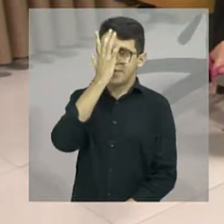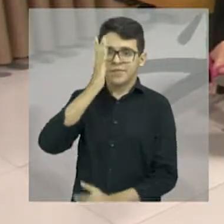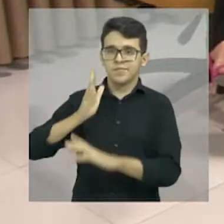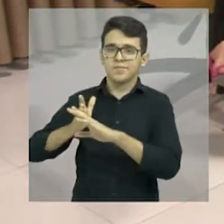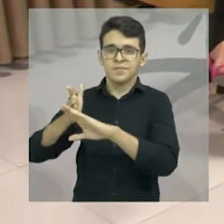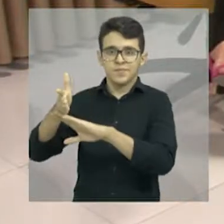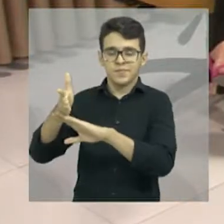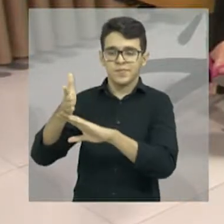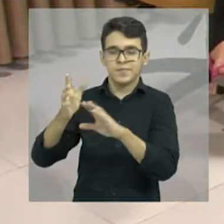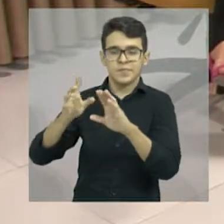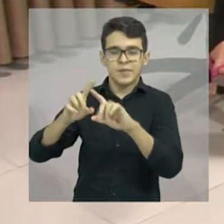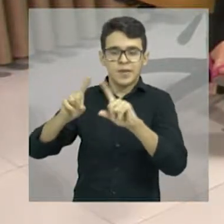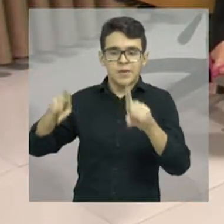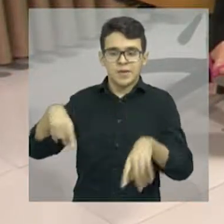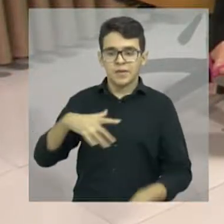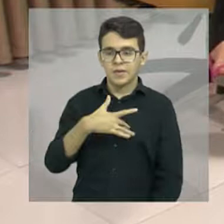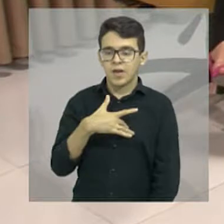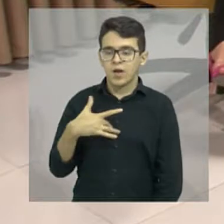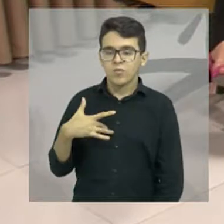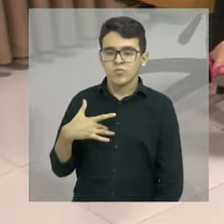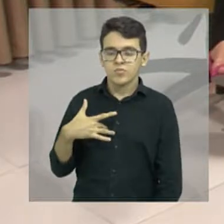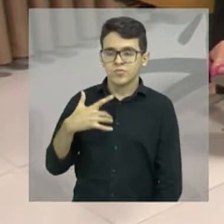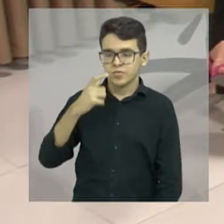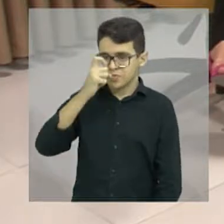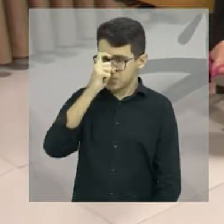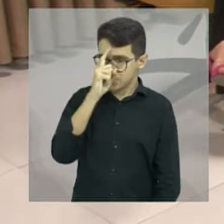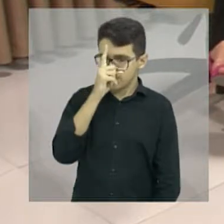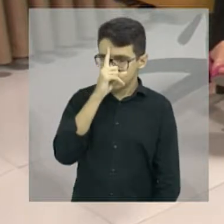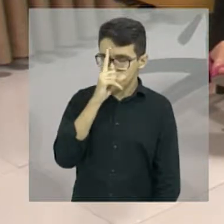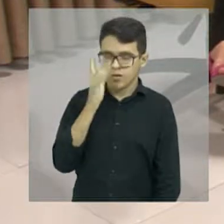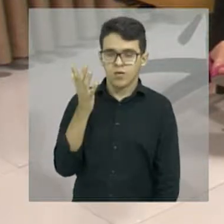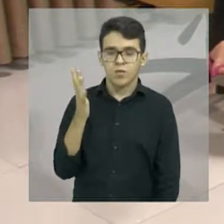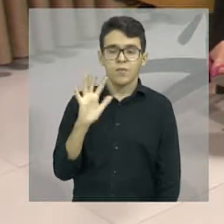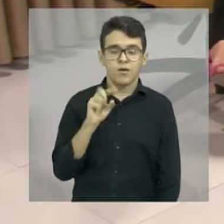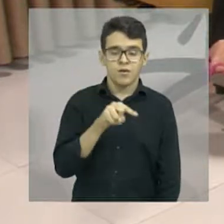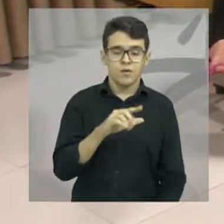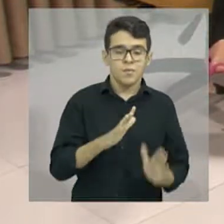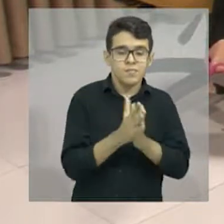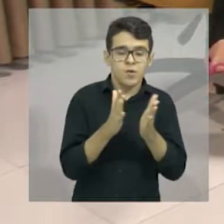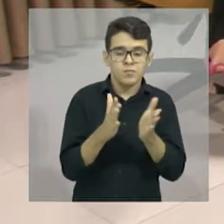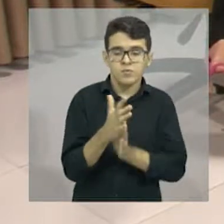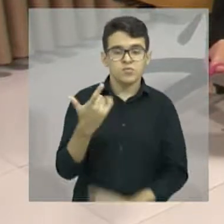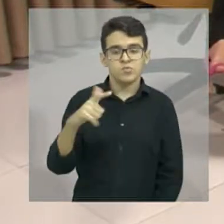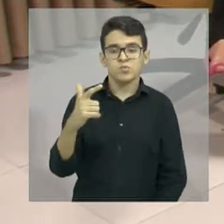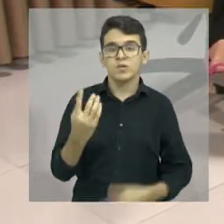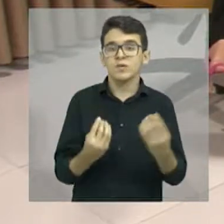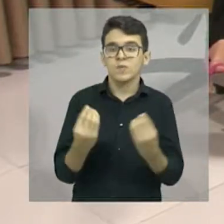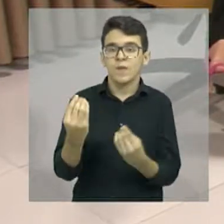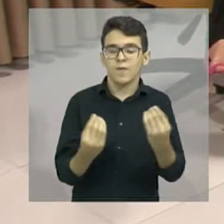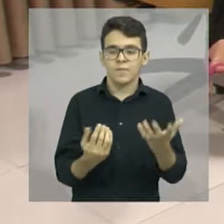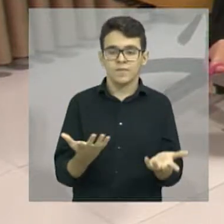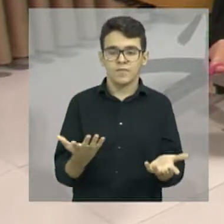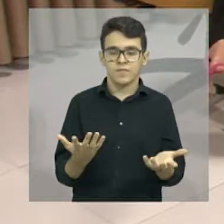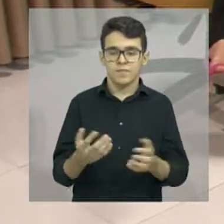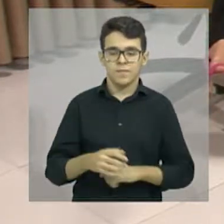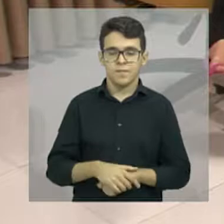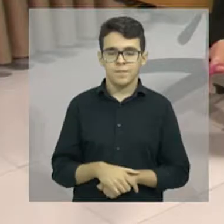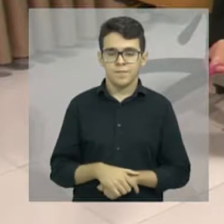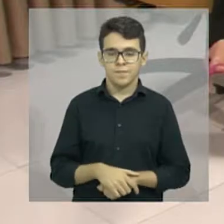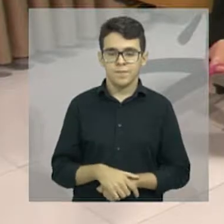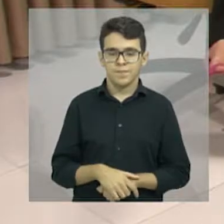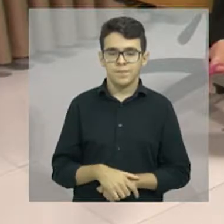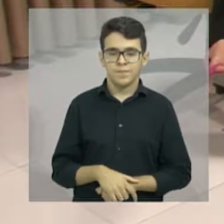gente propôs, né, a fisioterapia e para ser muito franco, assim, claro, para o telespectador que está ouvindo,